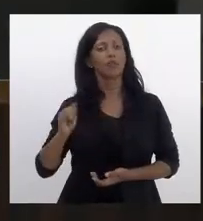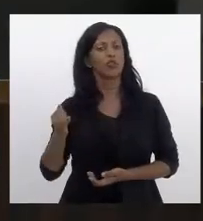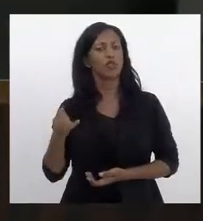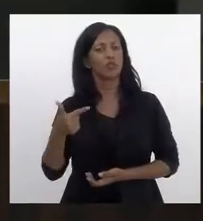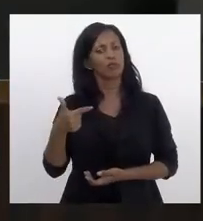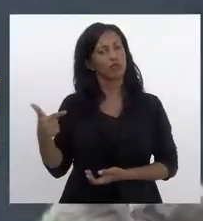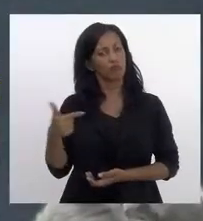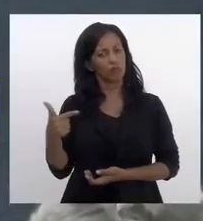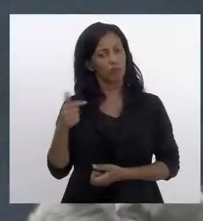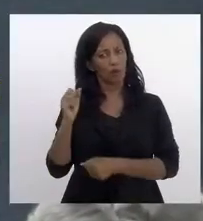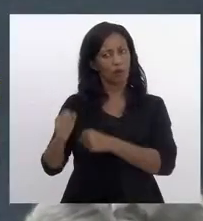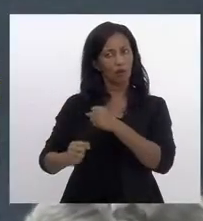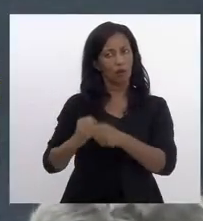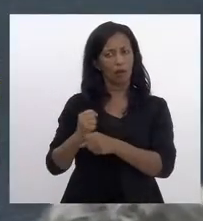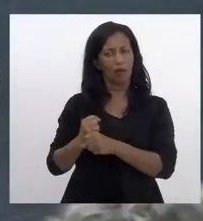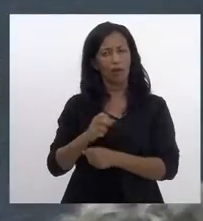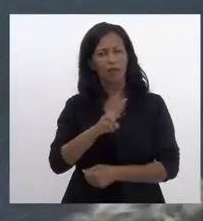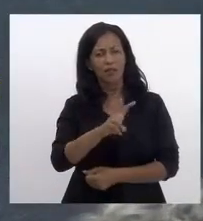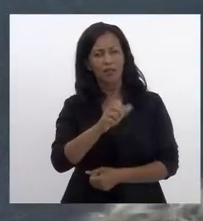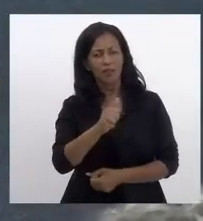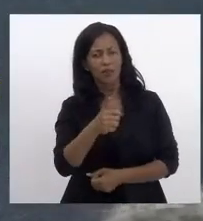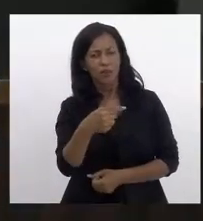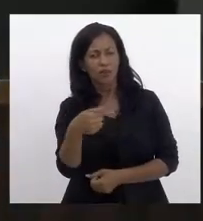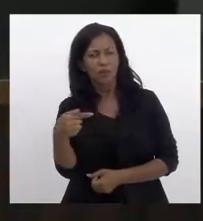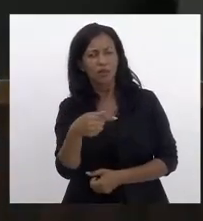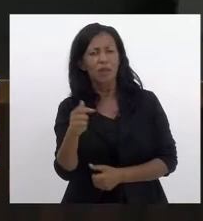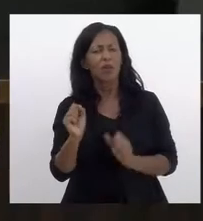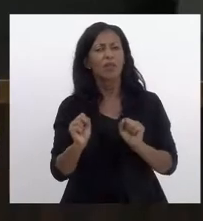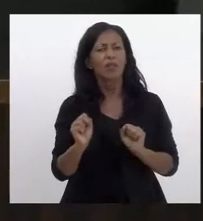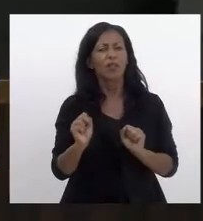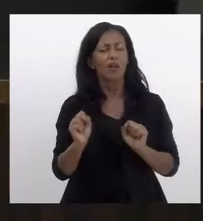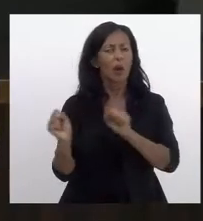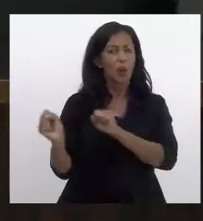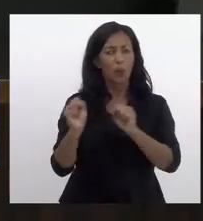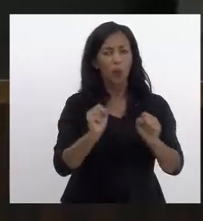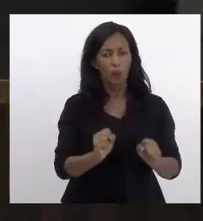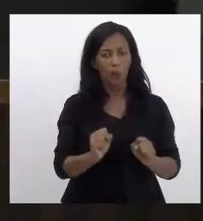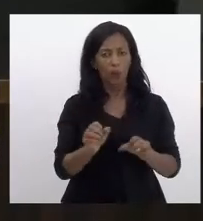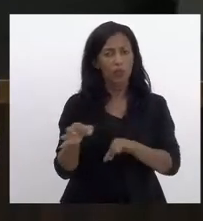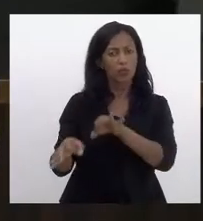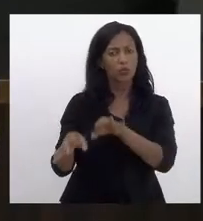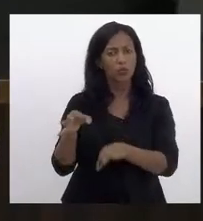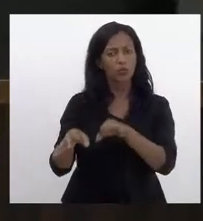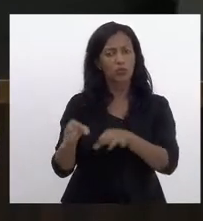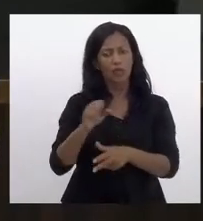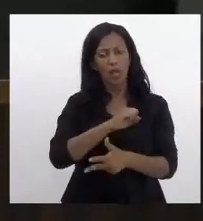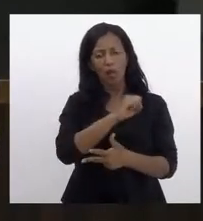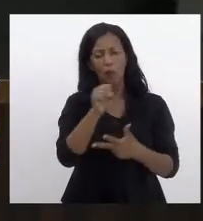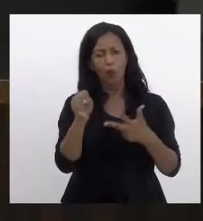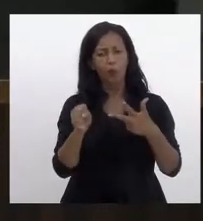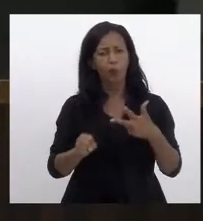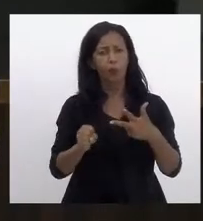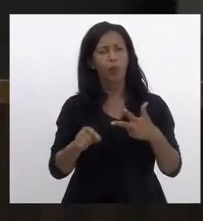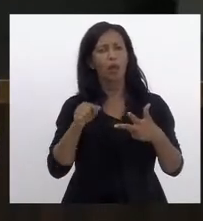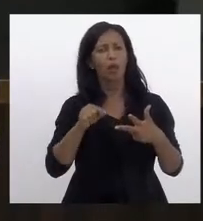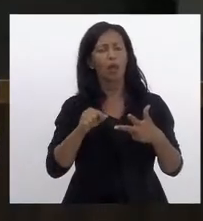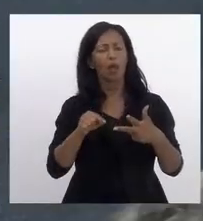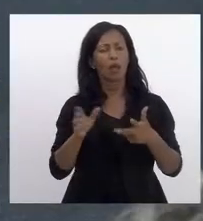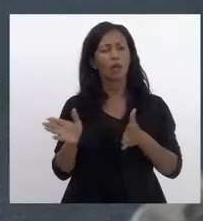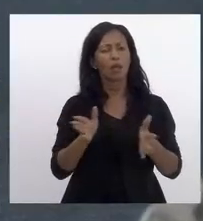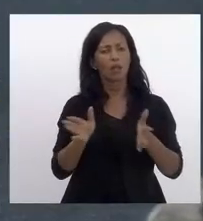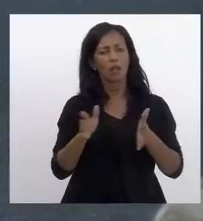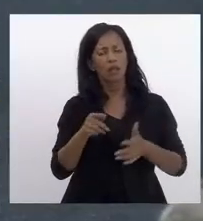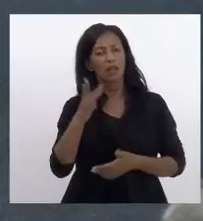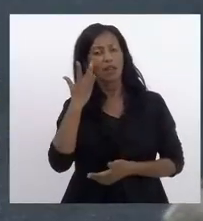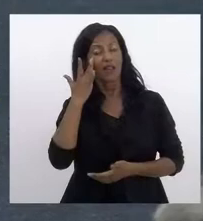2022. Qual é o 5177? É o do Poder Judiciário, porque isso aqui é em relação à elevação de trânsito. Pois é, eu